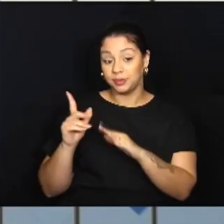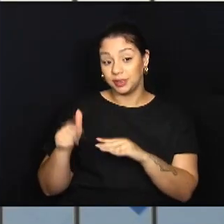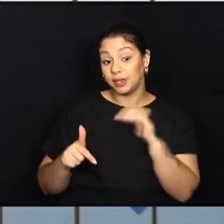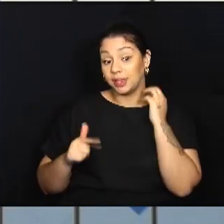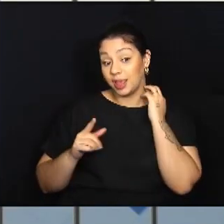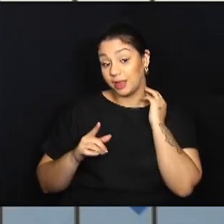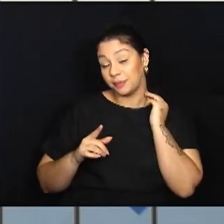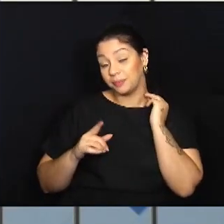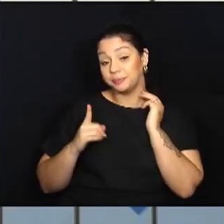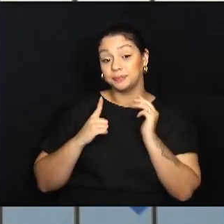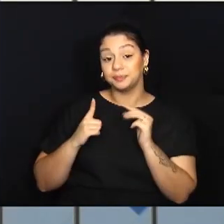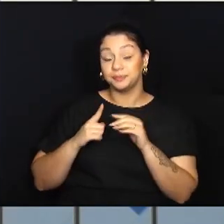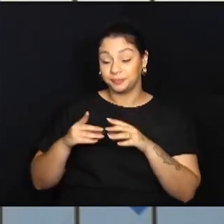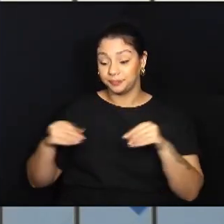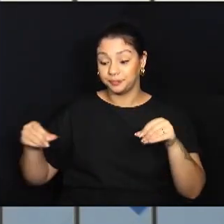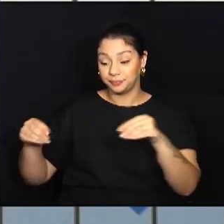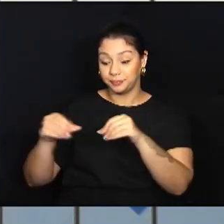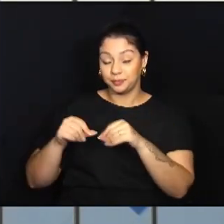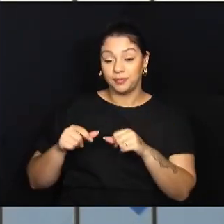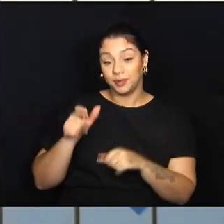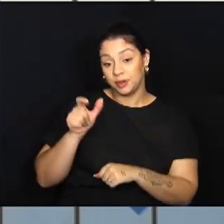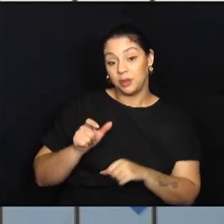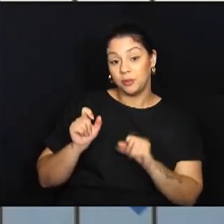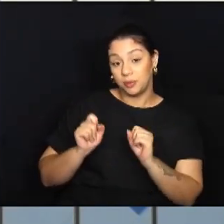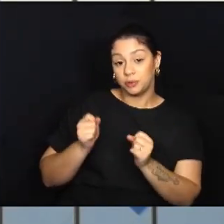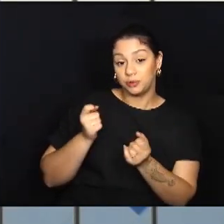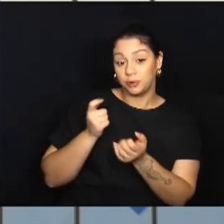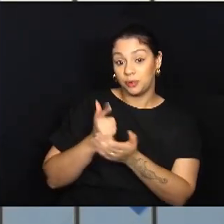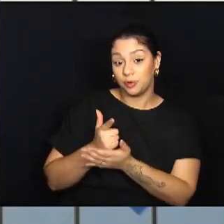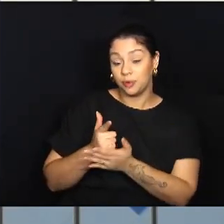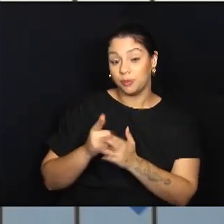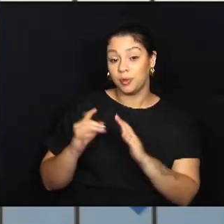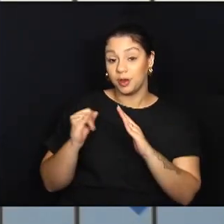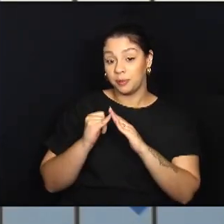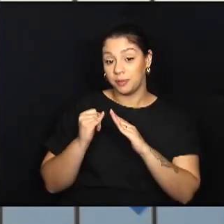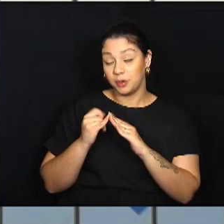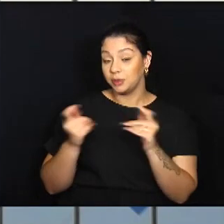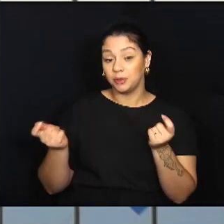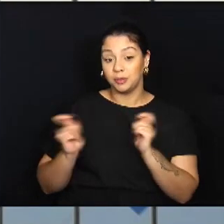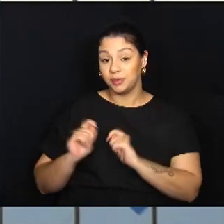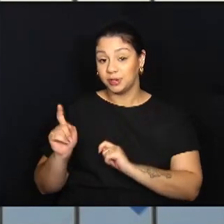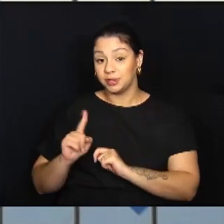empreendimento, o proprietário pode construir o seu imóvel sem ter que